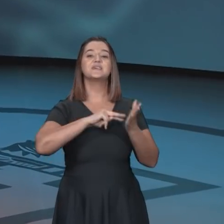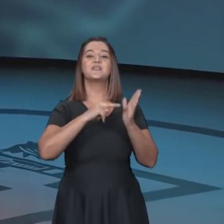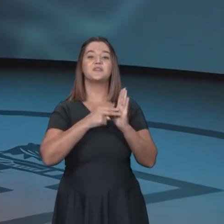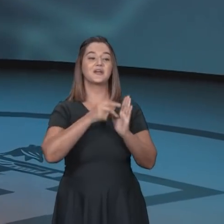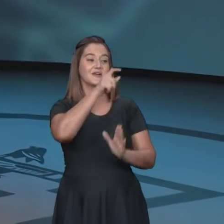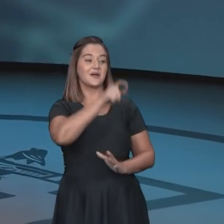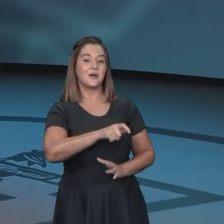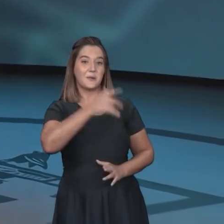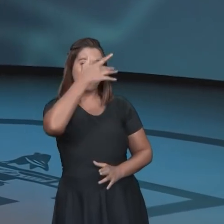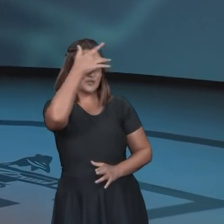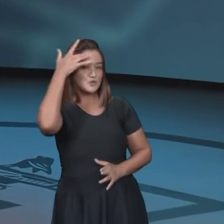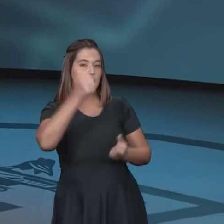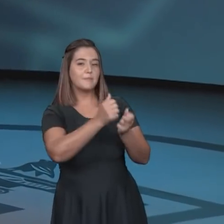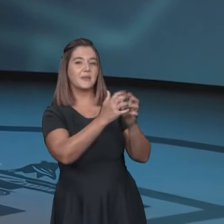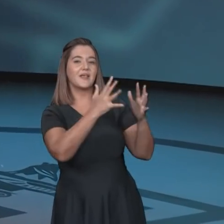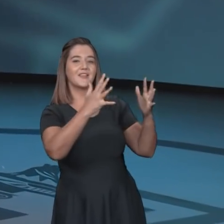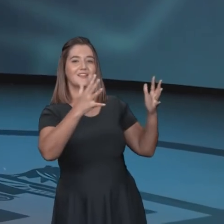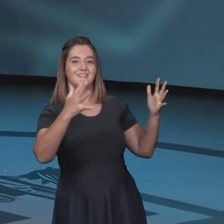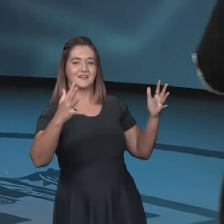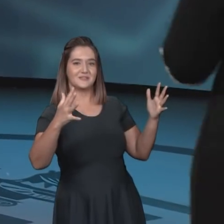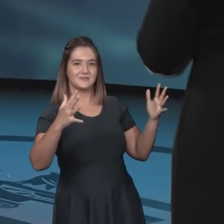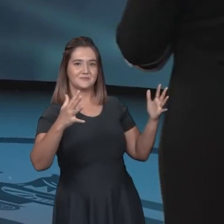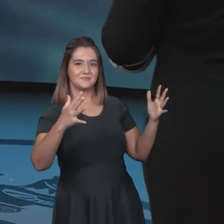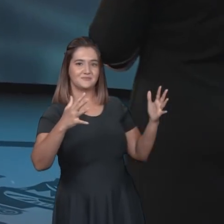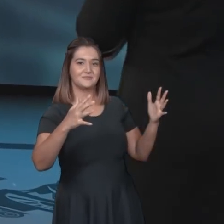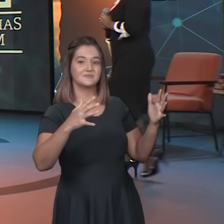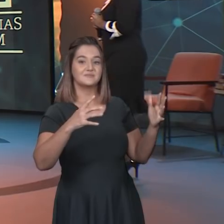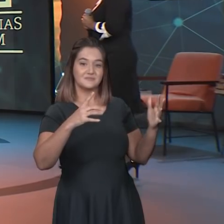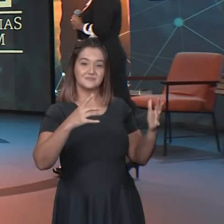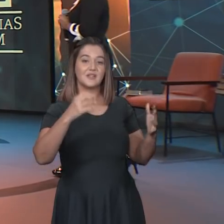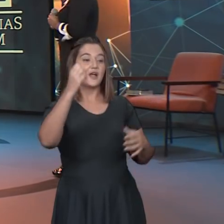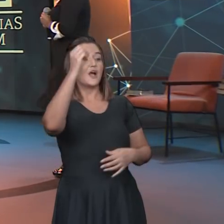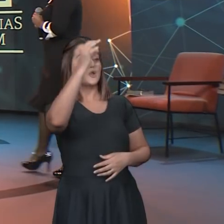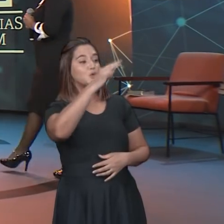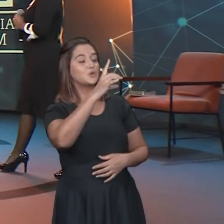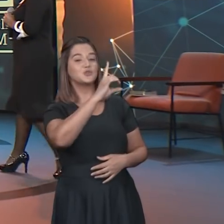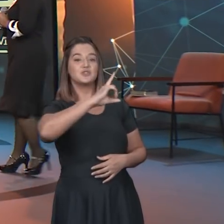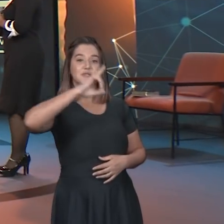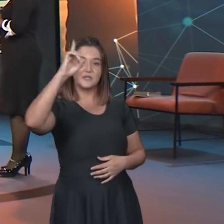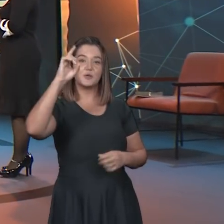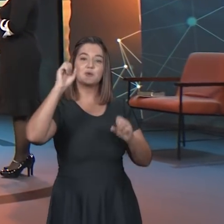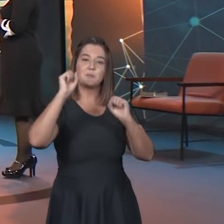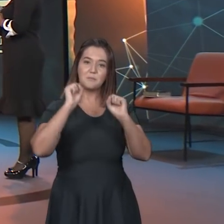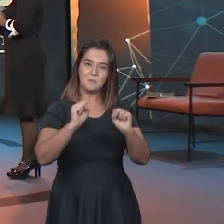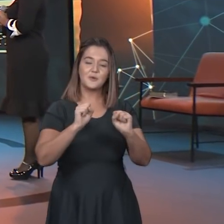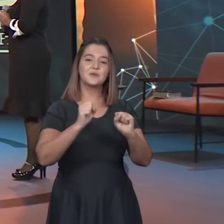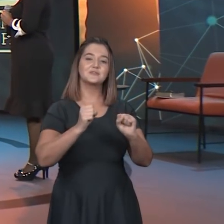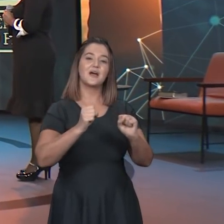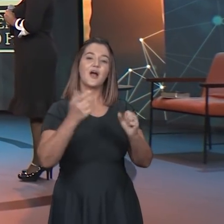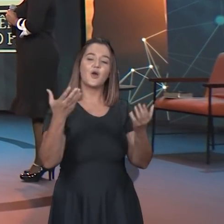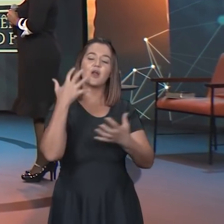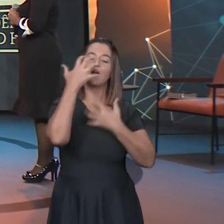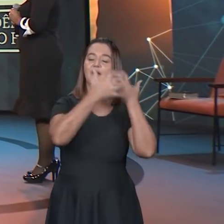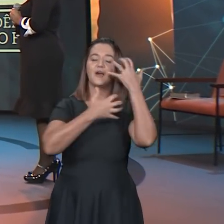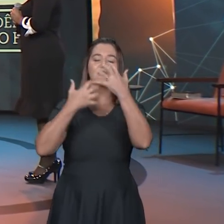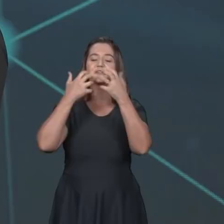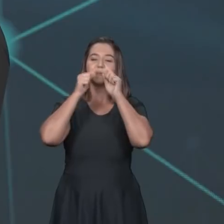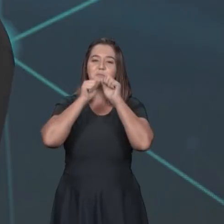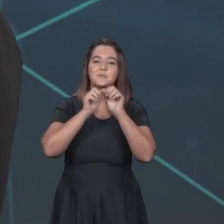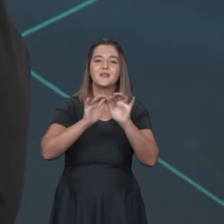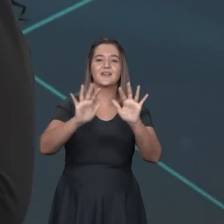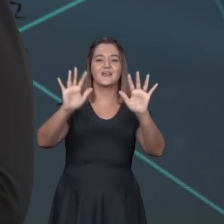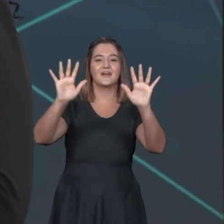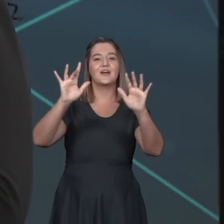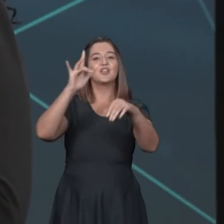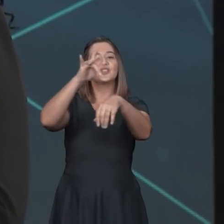que cintila em latim. E que a luz de Deus possa brilhar através da sua música agora, da sua vida, e